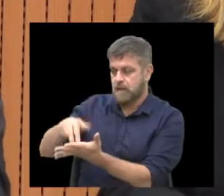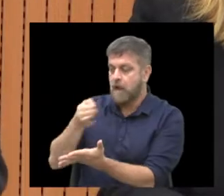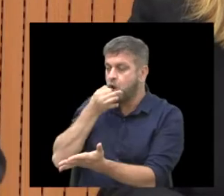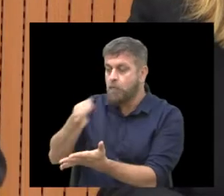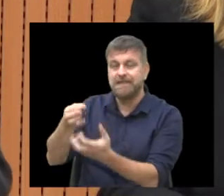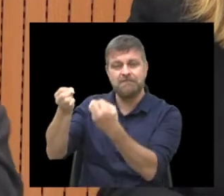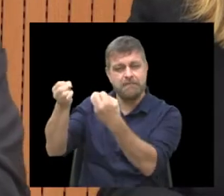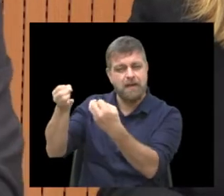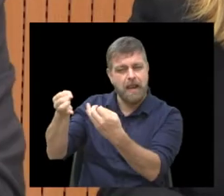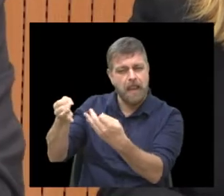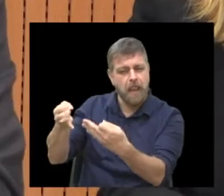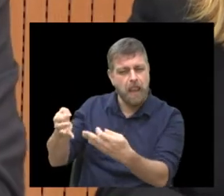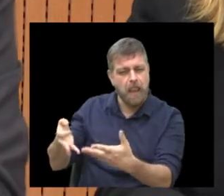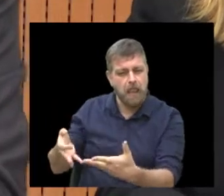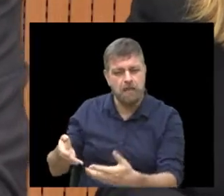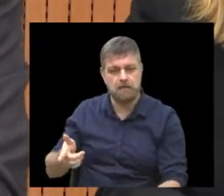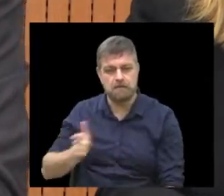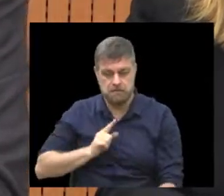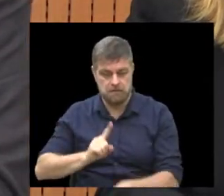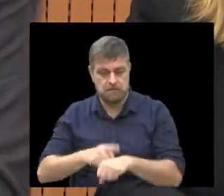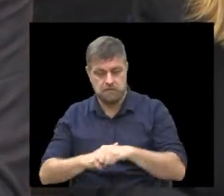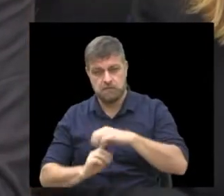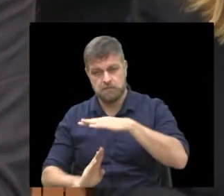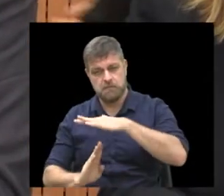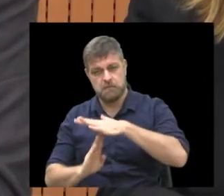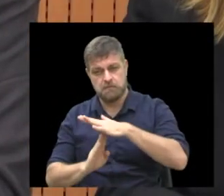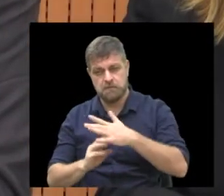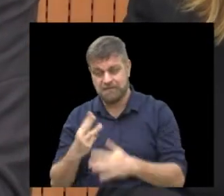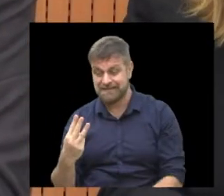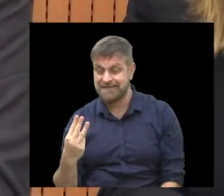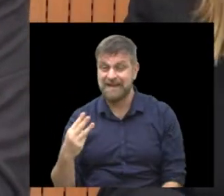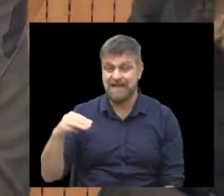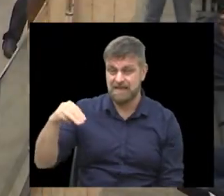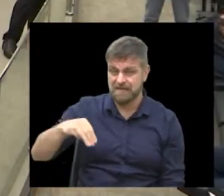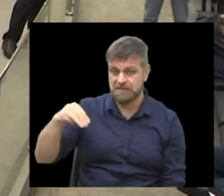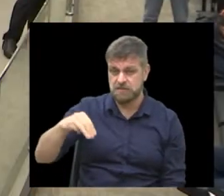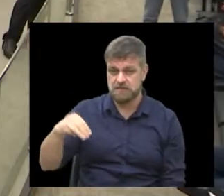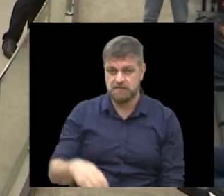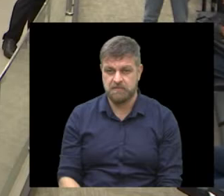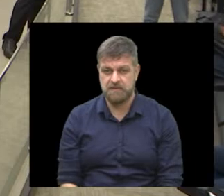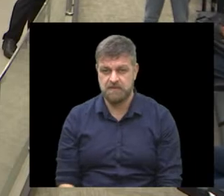Paulo Galtério, Vossa Excelência tem a tribuna por até 3 minutos.